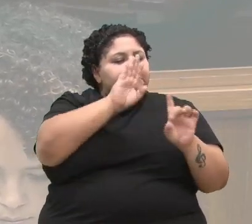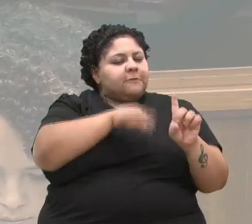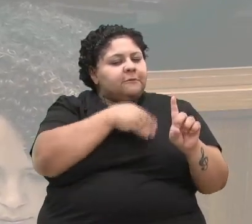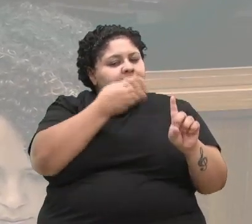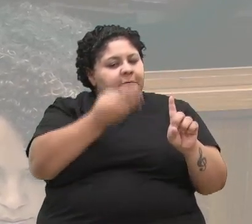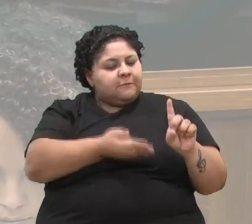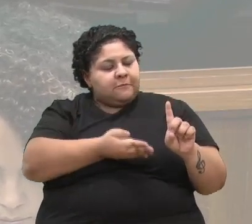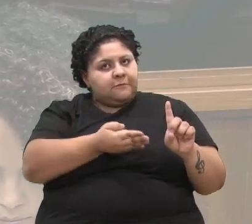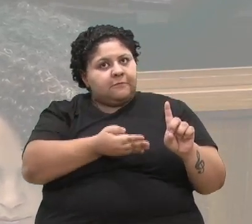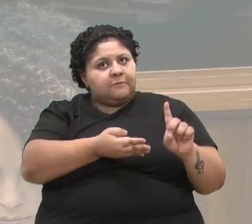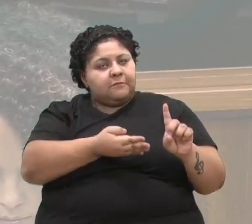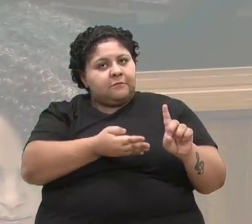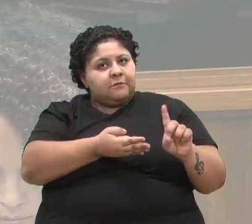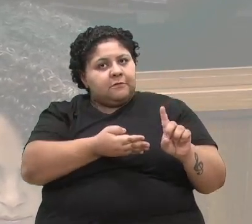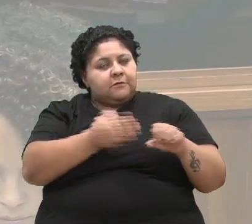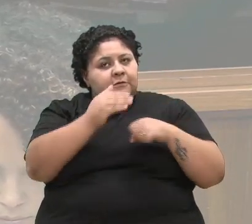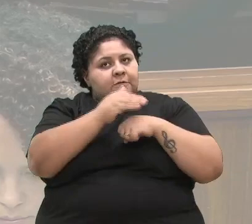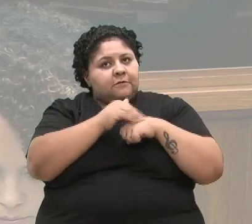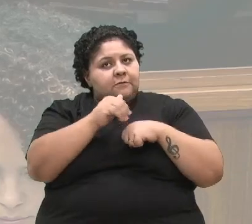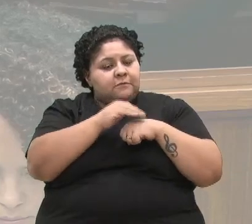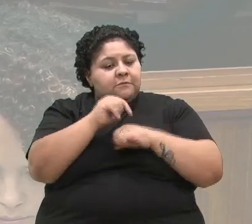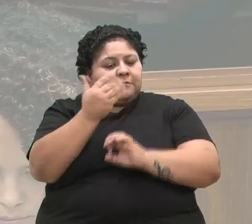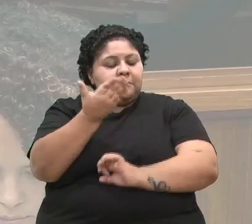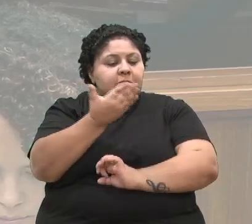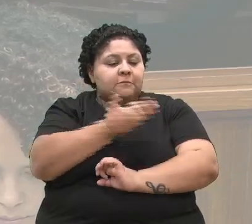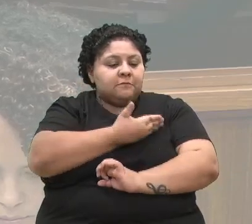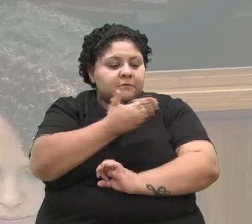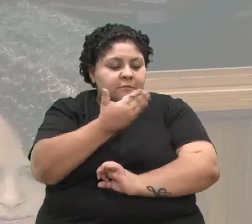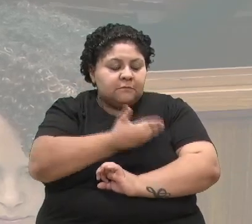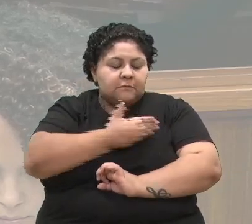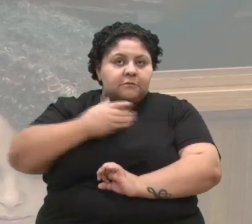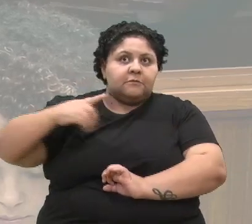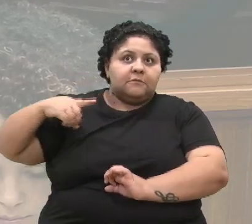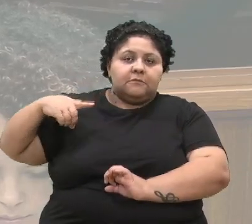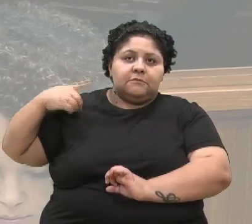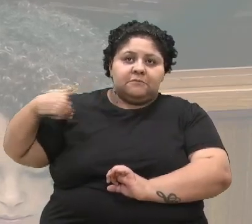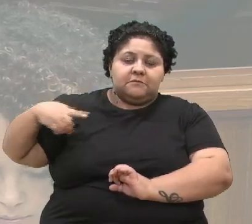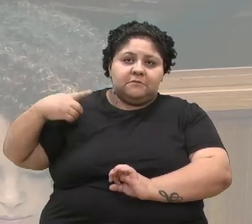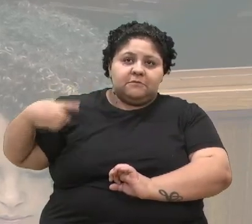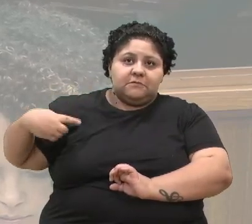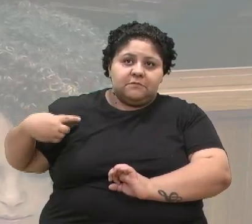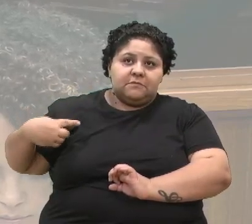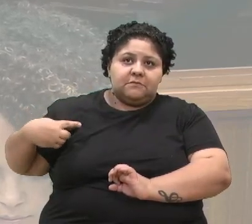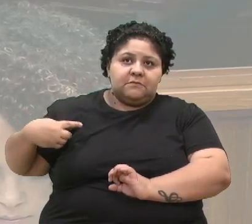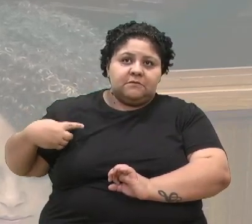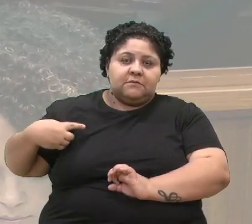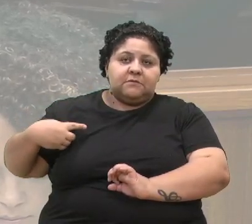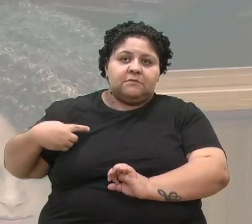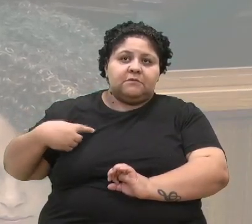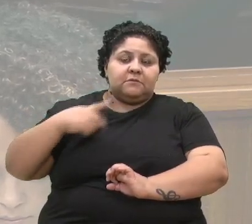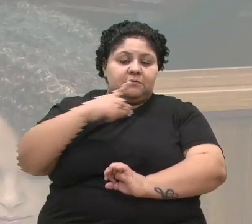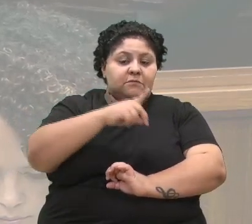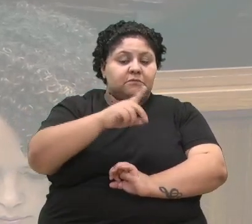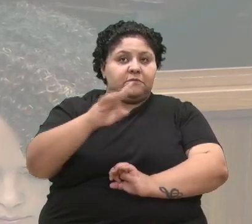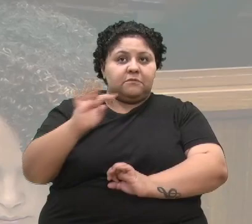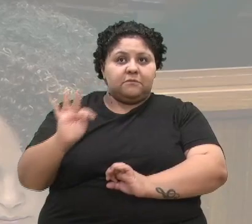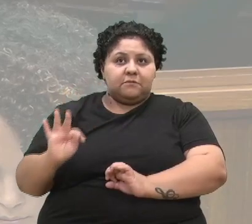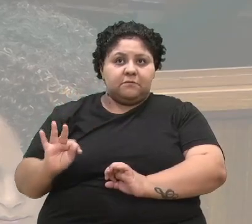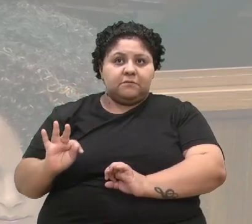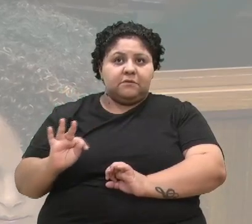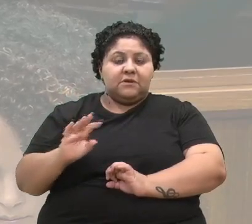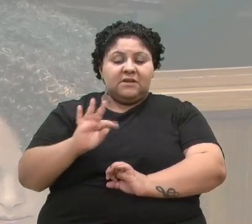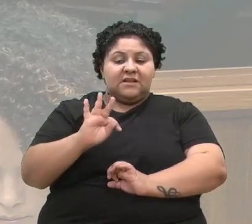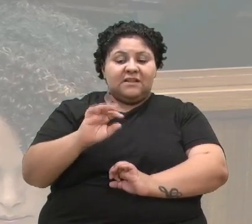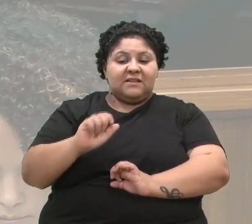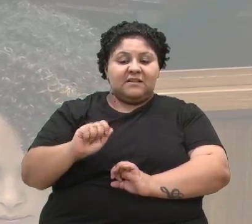homenagem para o querido amigo, advogado e companheiro do Partido dos Trabalhadores, Leonir Taufer.